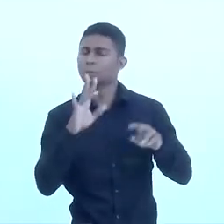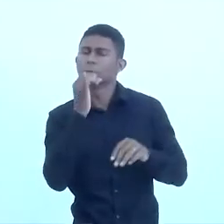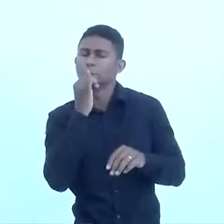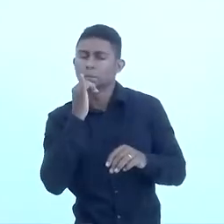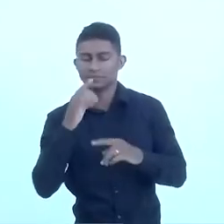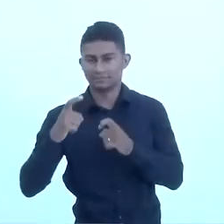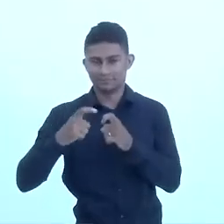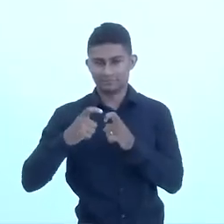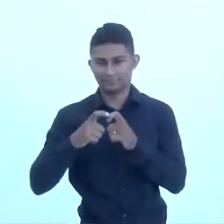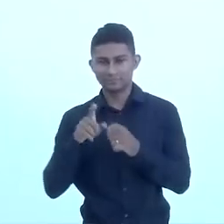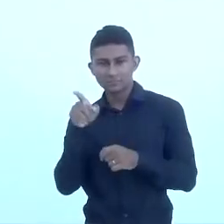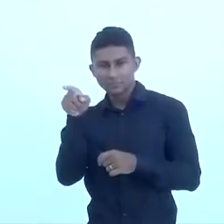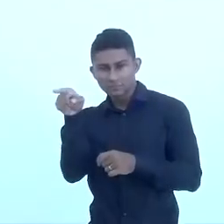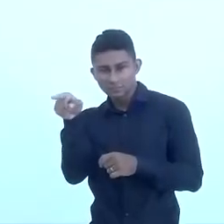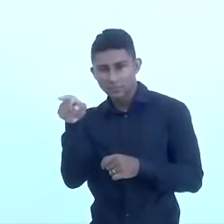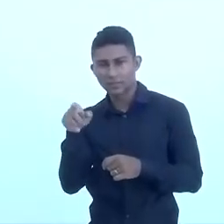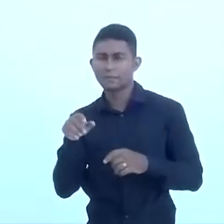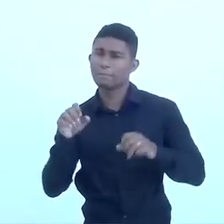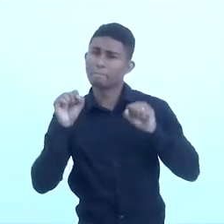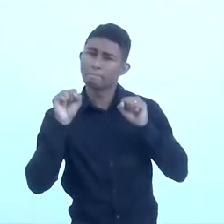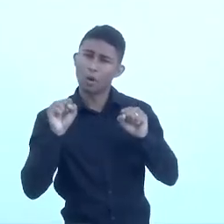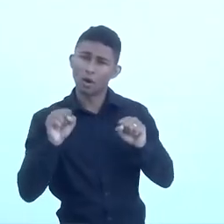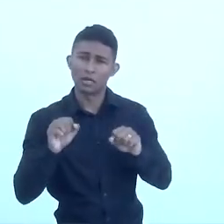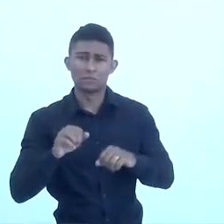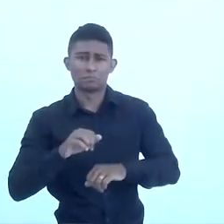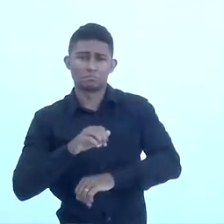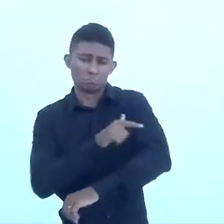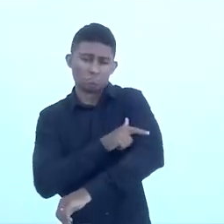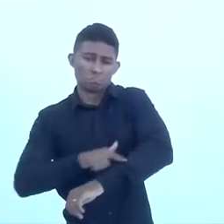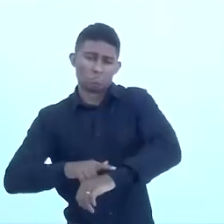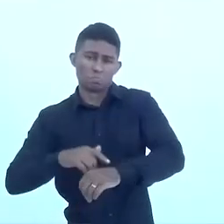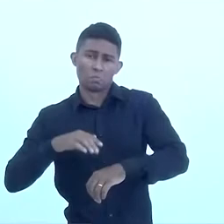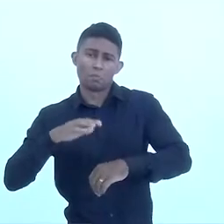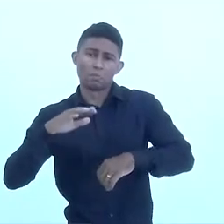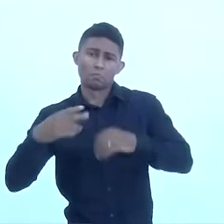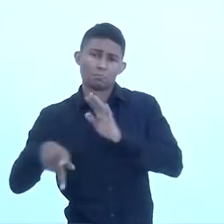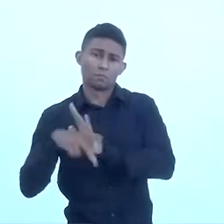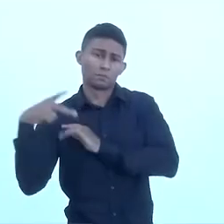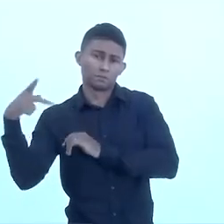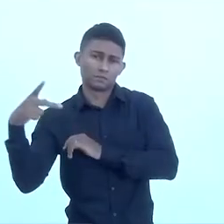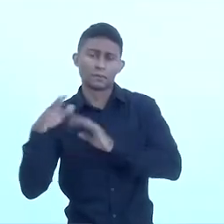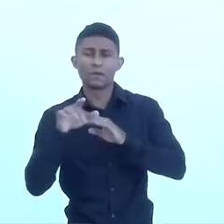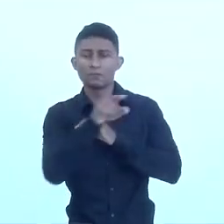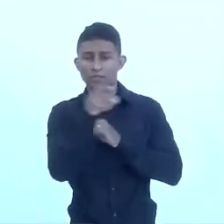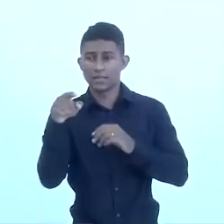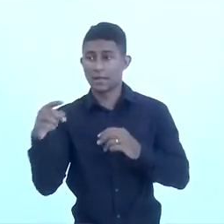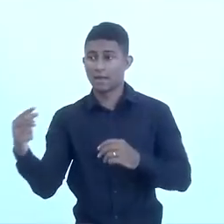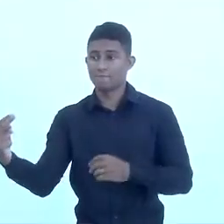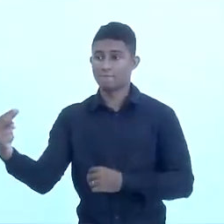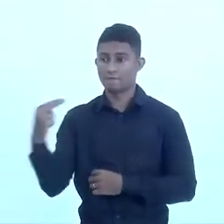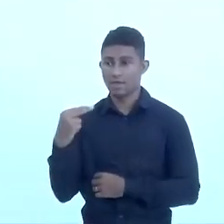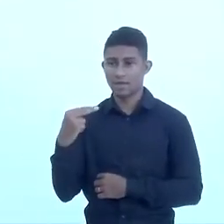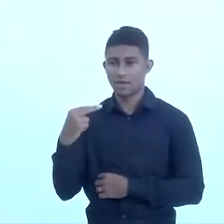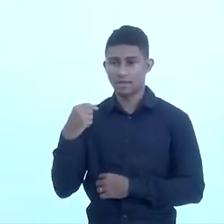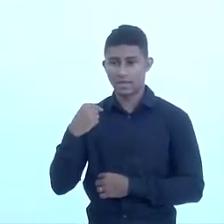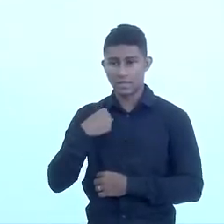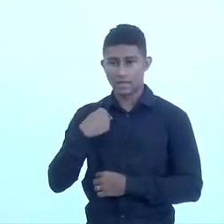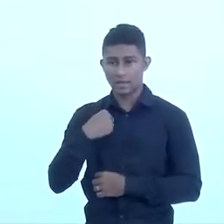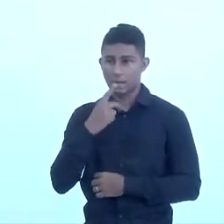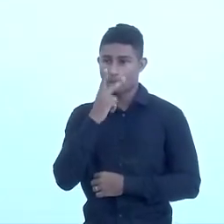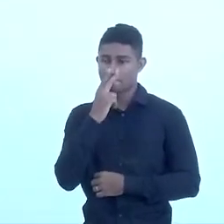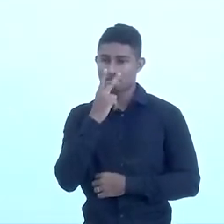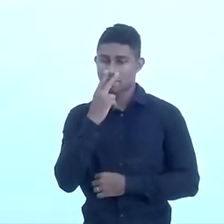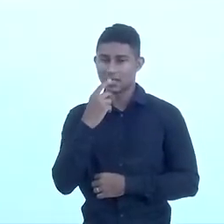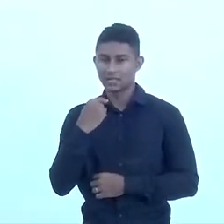O médico, ele pode fazer do jeito que... Mas, enfim, você me vê de uma maneira que talvez seja